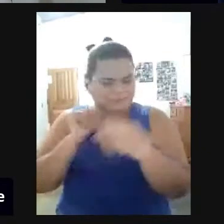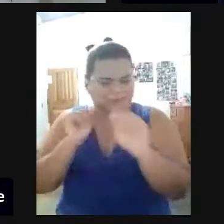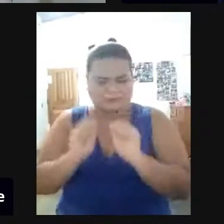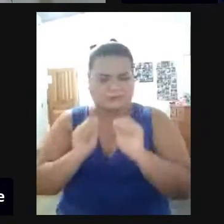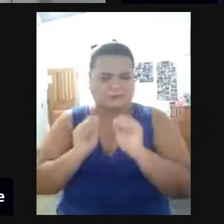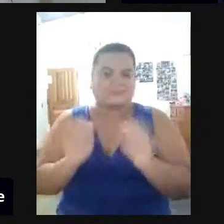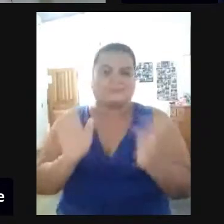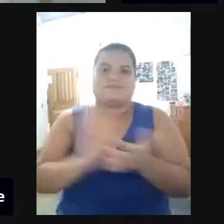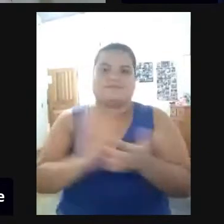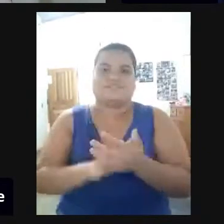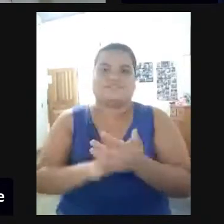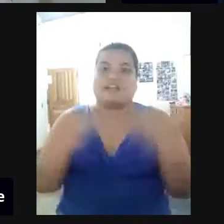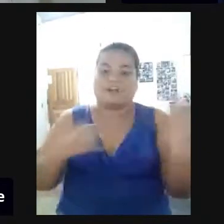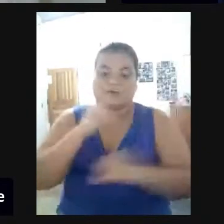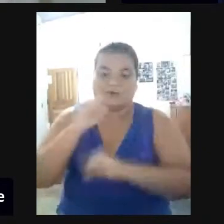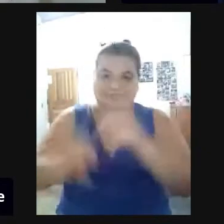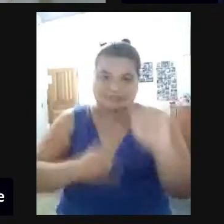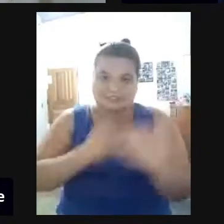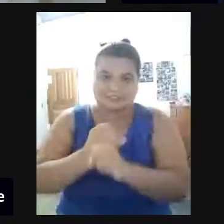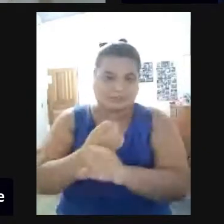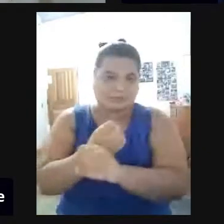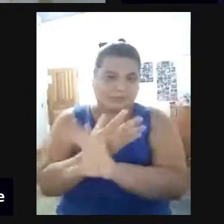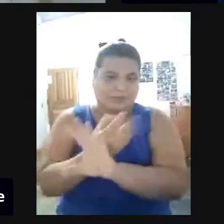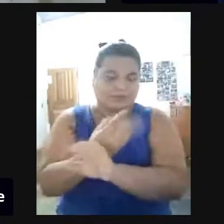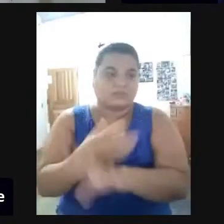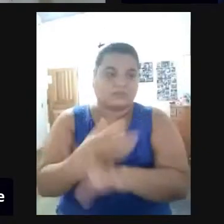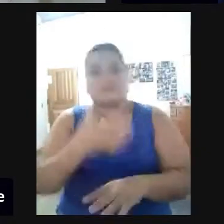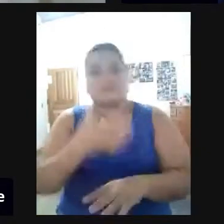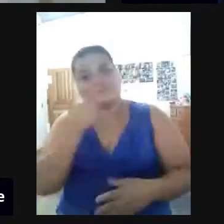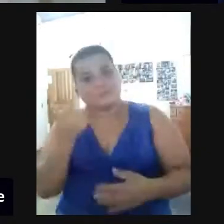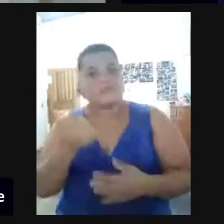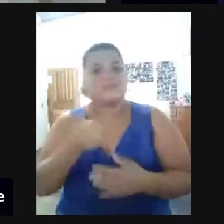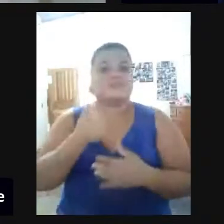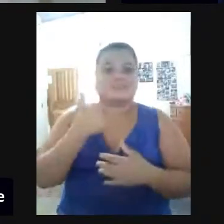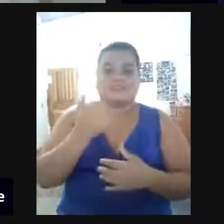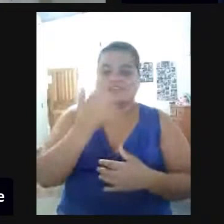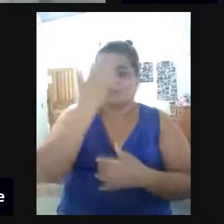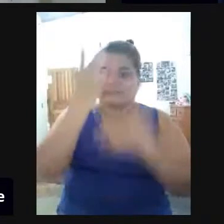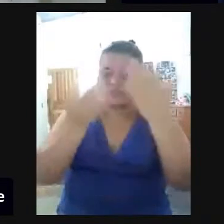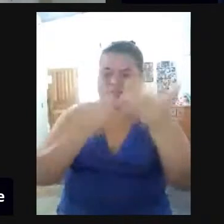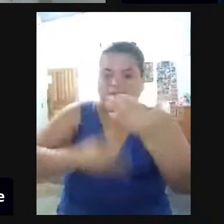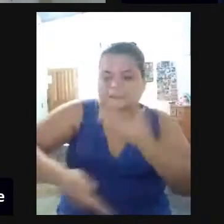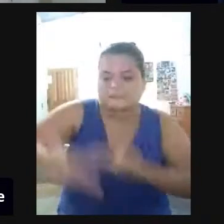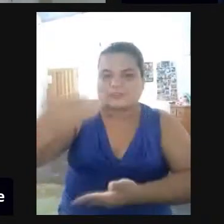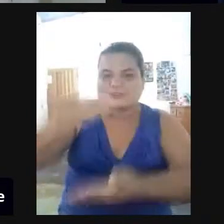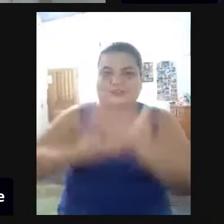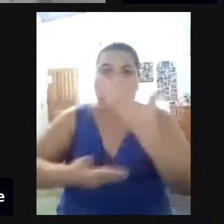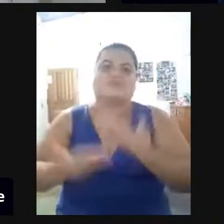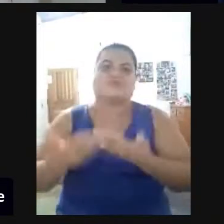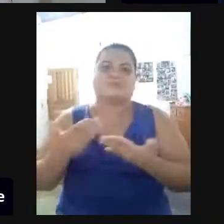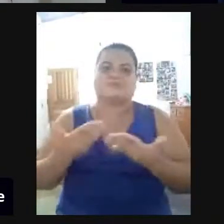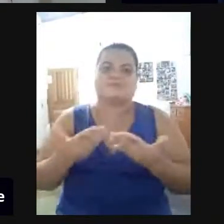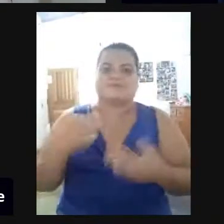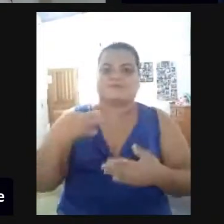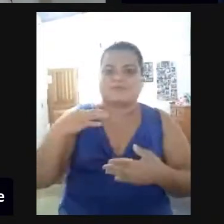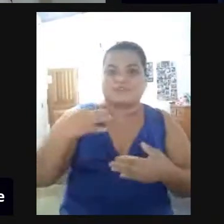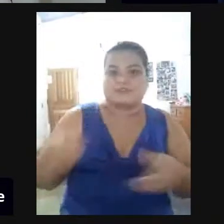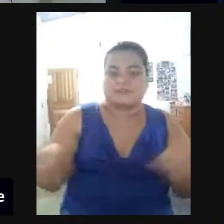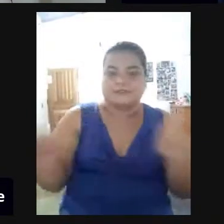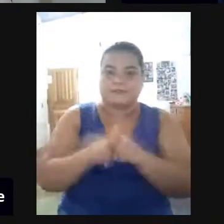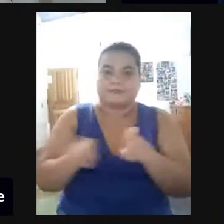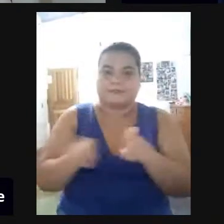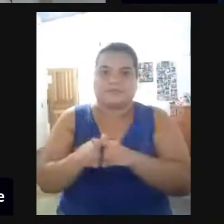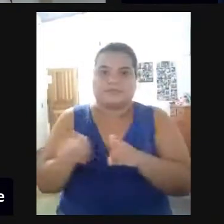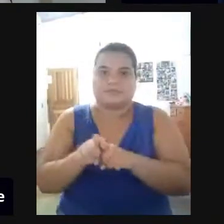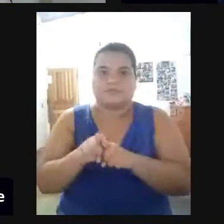online facilita muito, exatamente, né? Essa troca. Então, eu estou à disposição, coloquei aí para vocês também o Instagram e